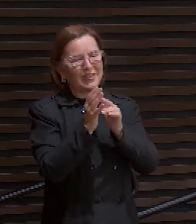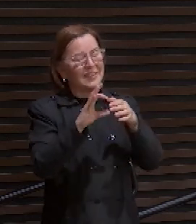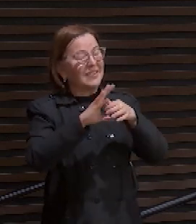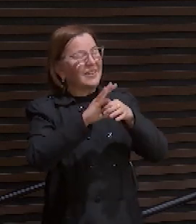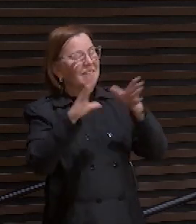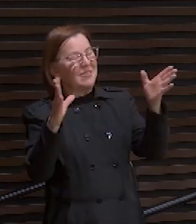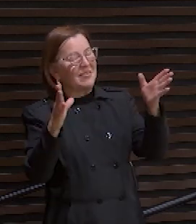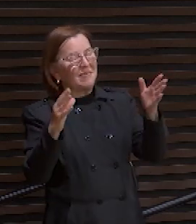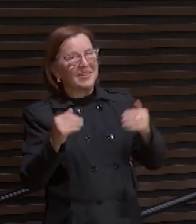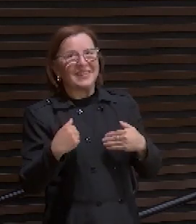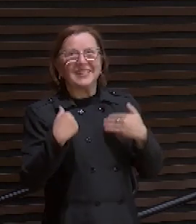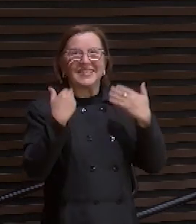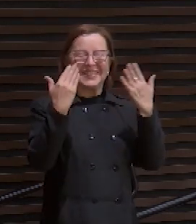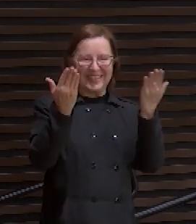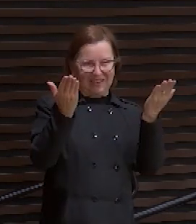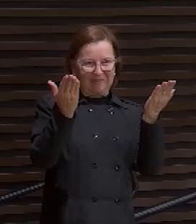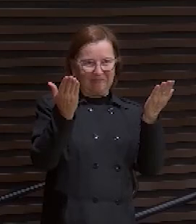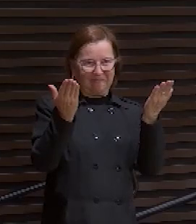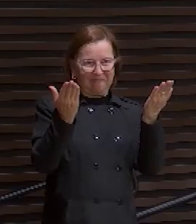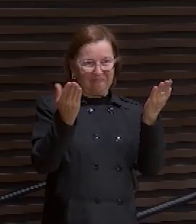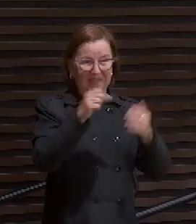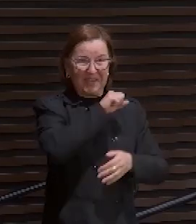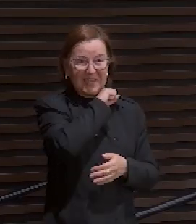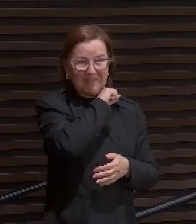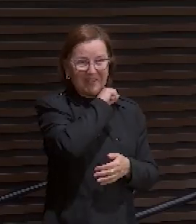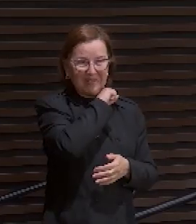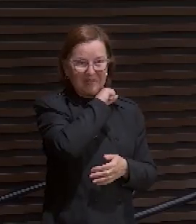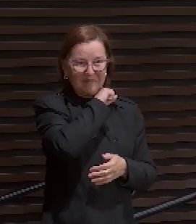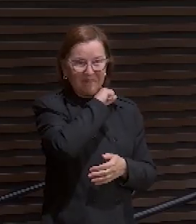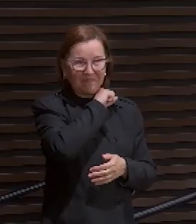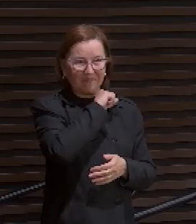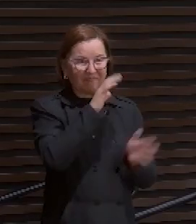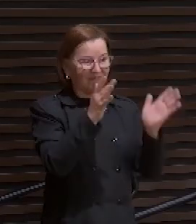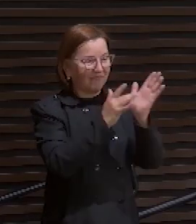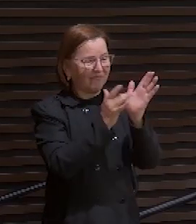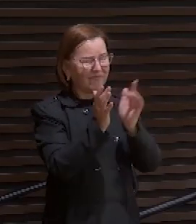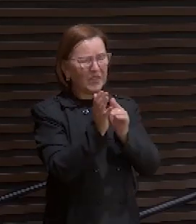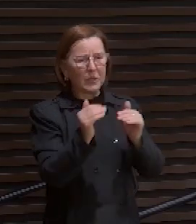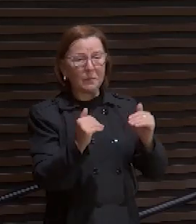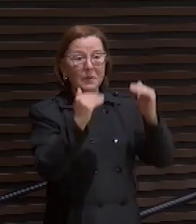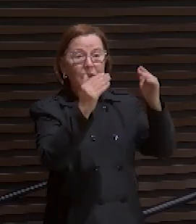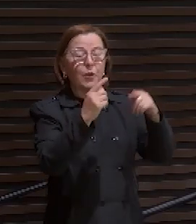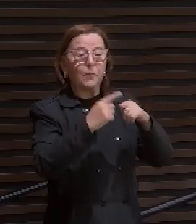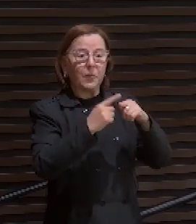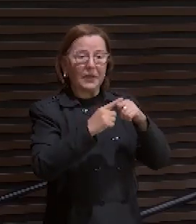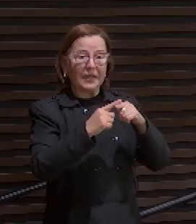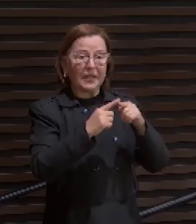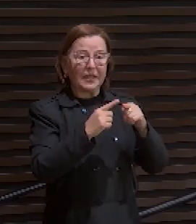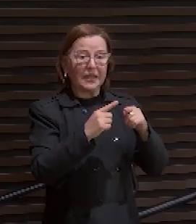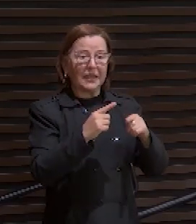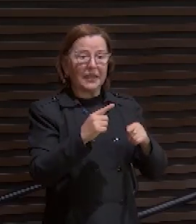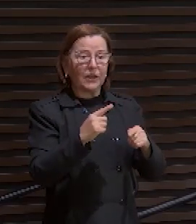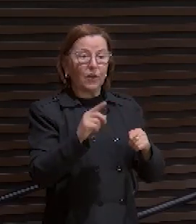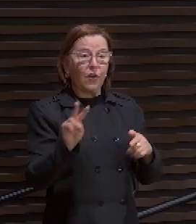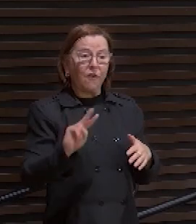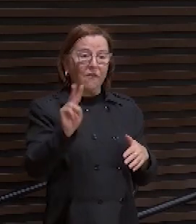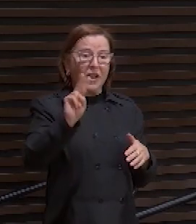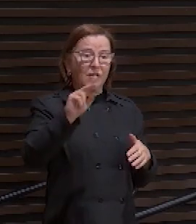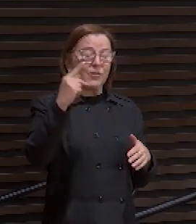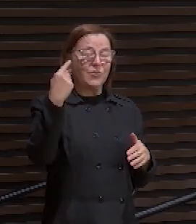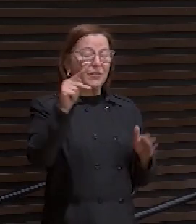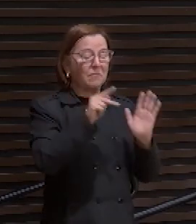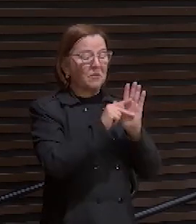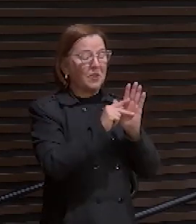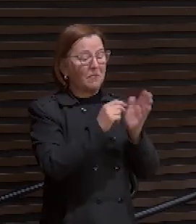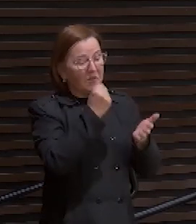espontaneamente se deu. Ele é superior porque ele apresenta o valor do seu próprio sangue, não o